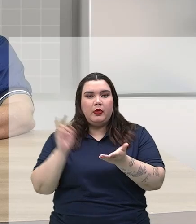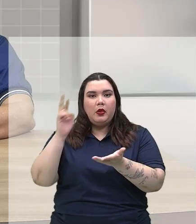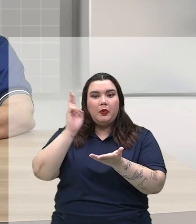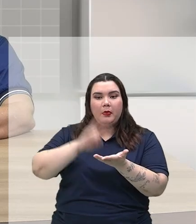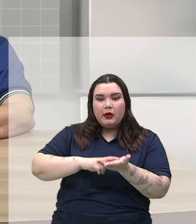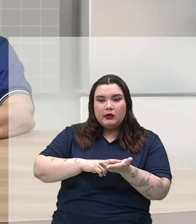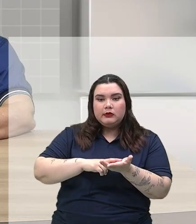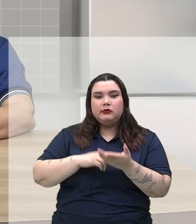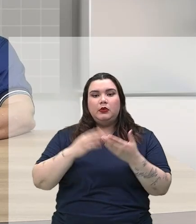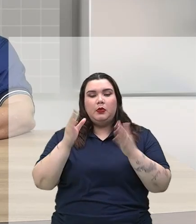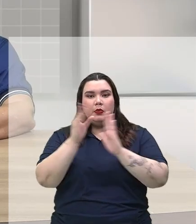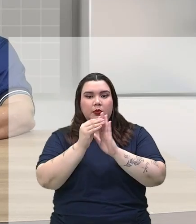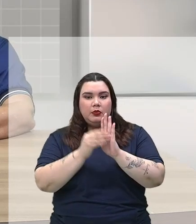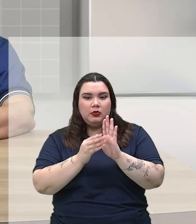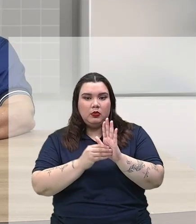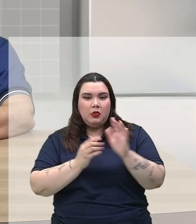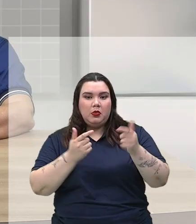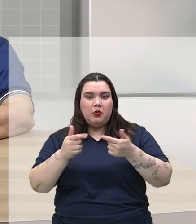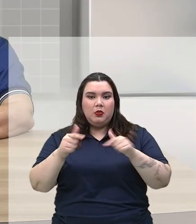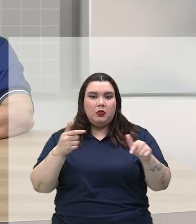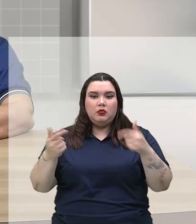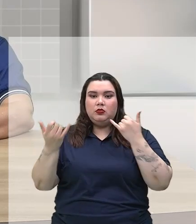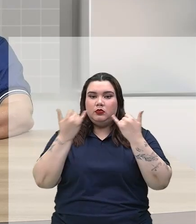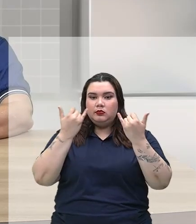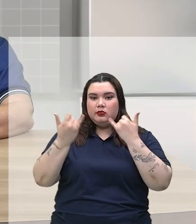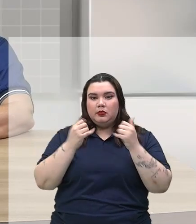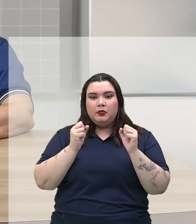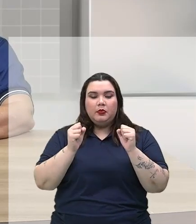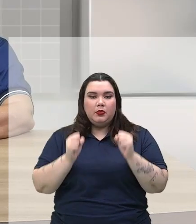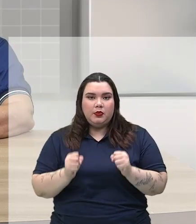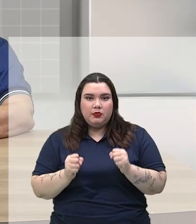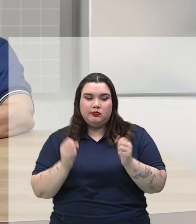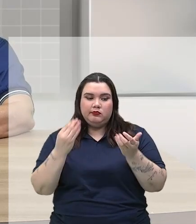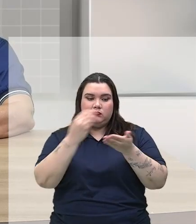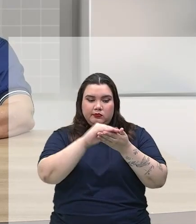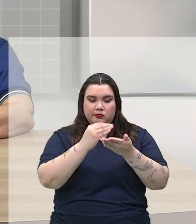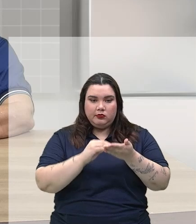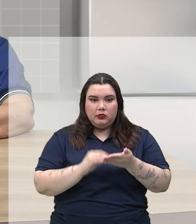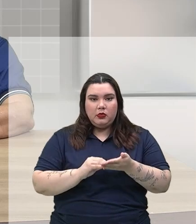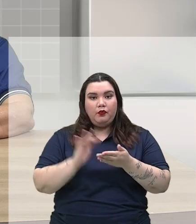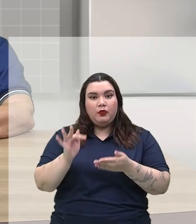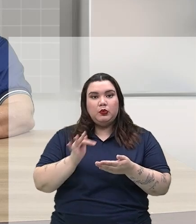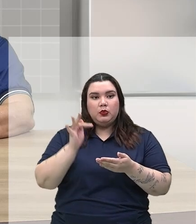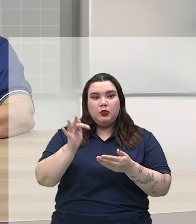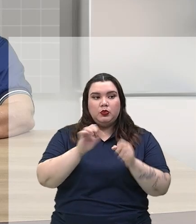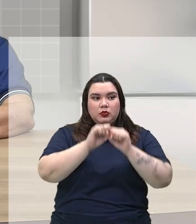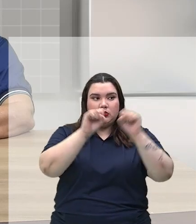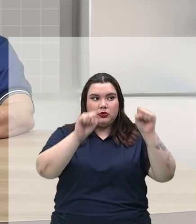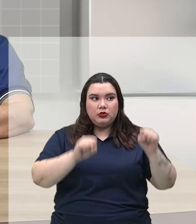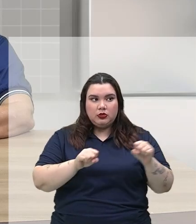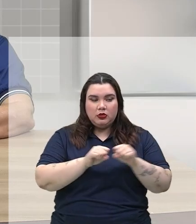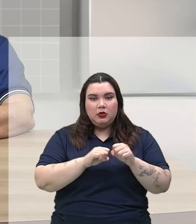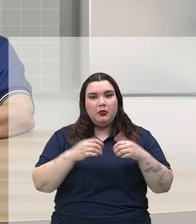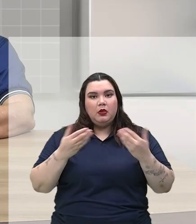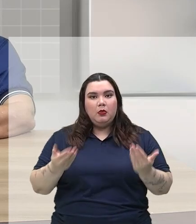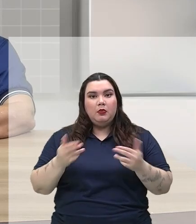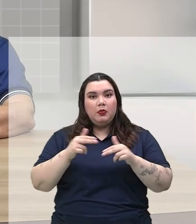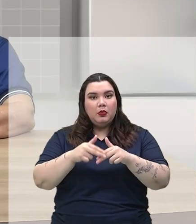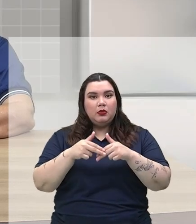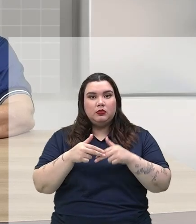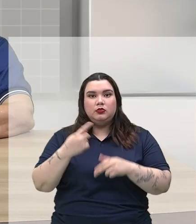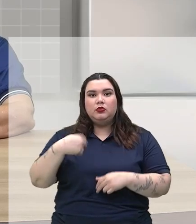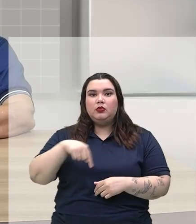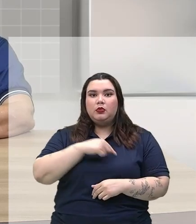paralela, conteúdos e outras informações possam ser registradas no sistema. Então, por isso, nós